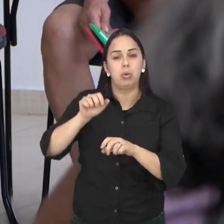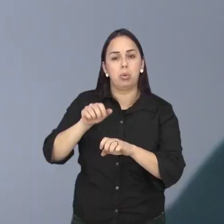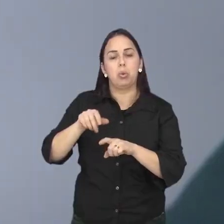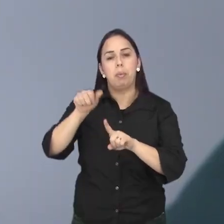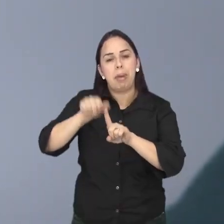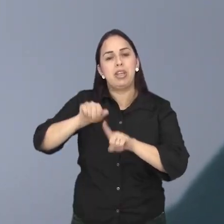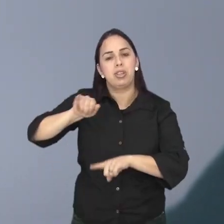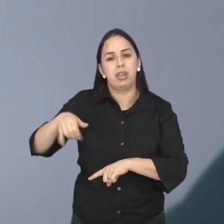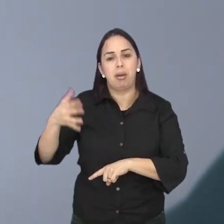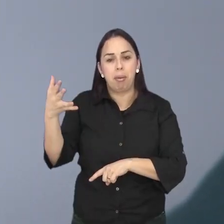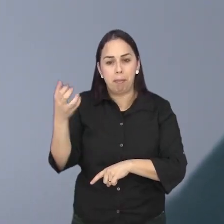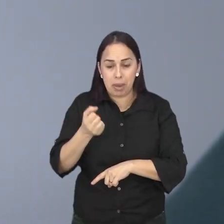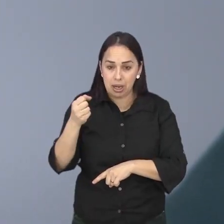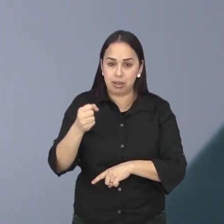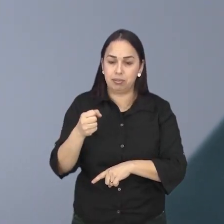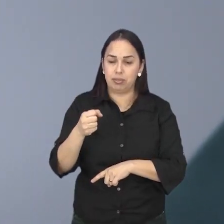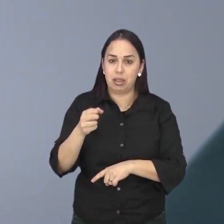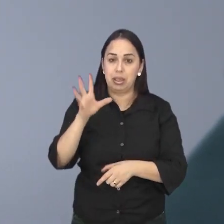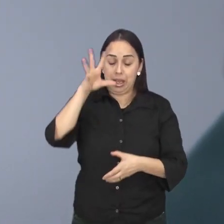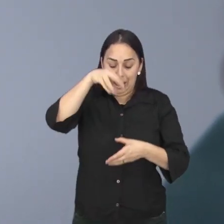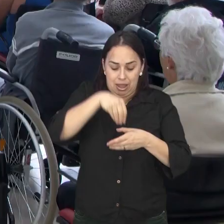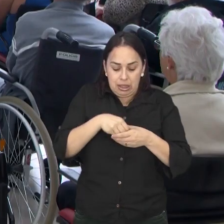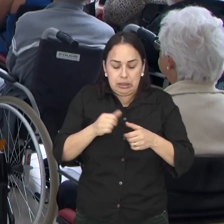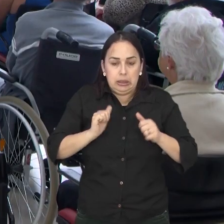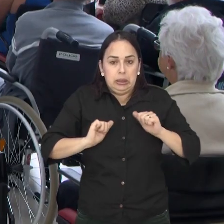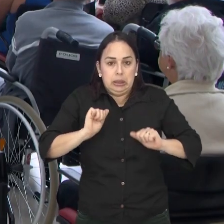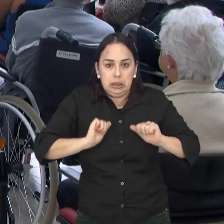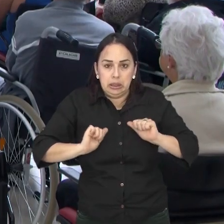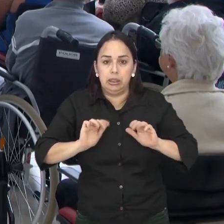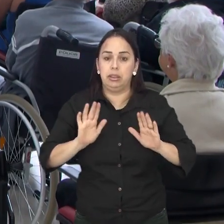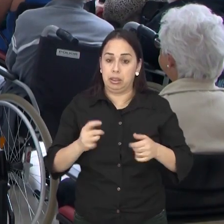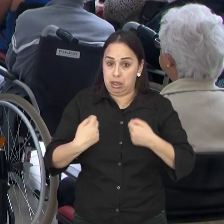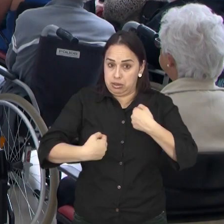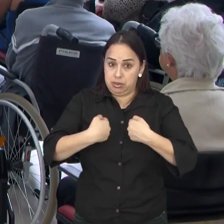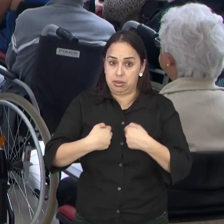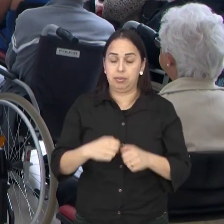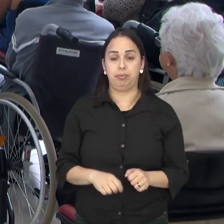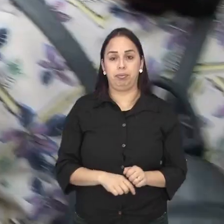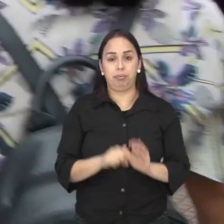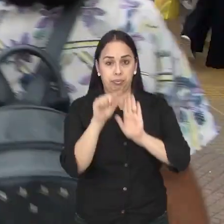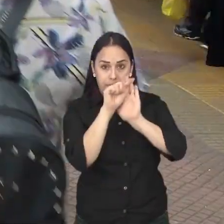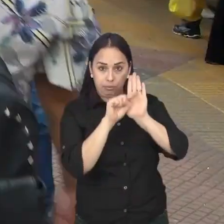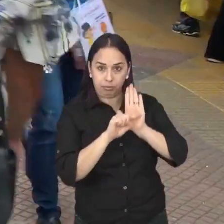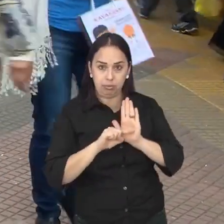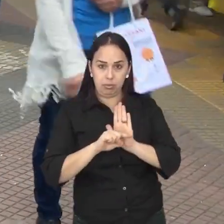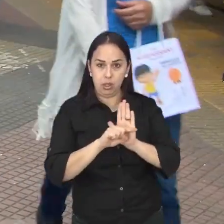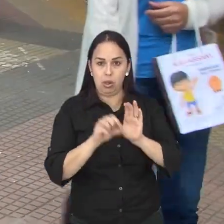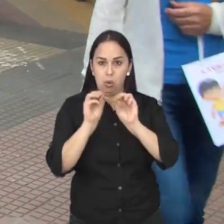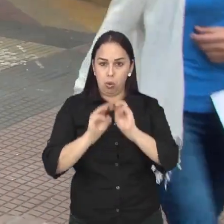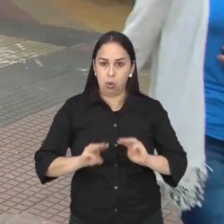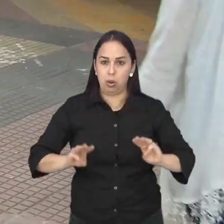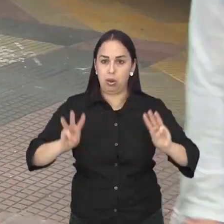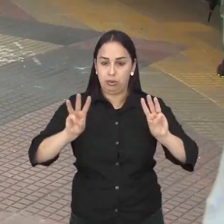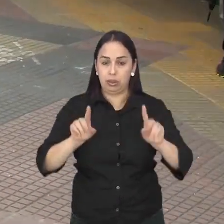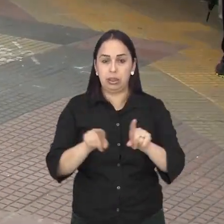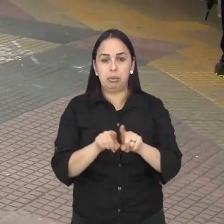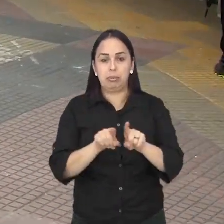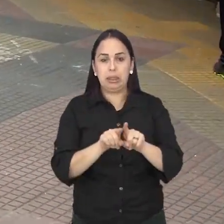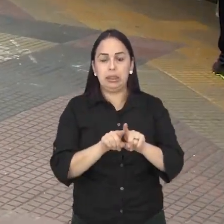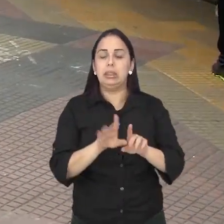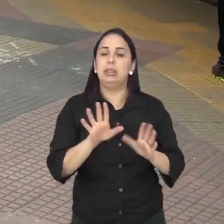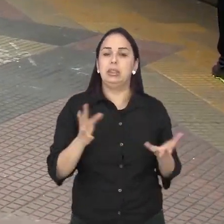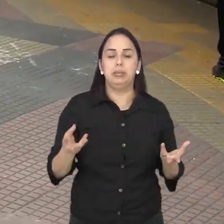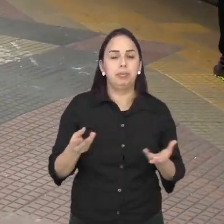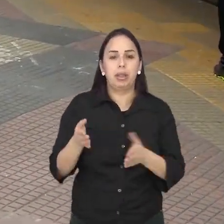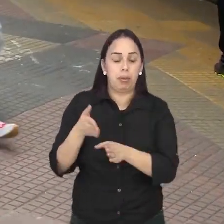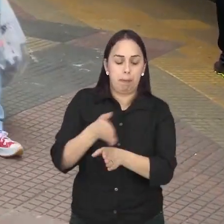Branco, um cuidado simples que esconde uma realidade alarmante. De acordo com dados divulgados pela Organização Mundial da